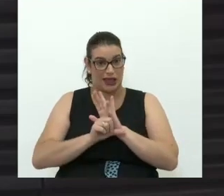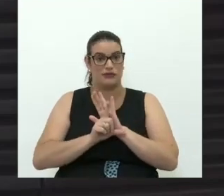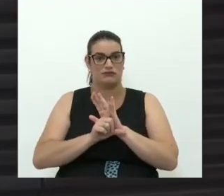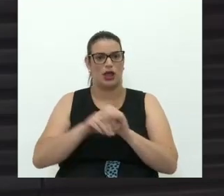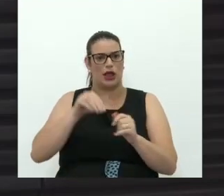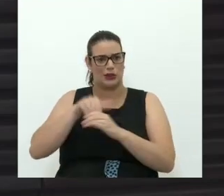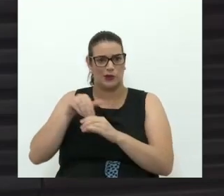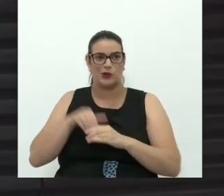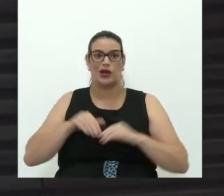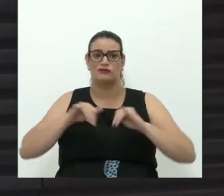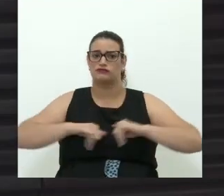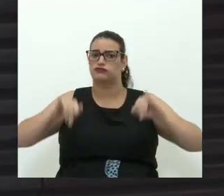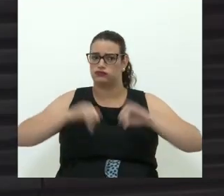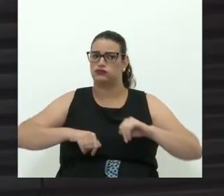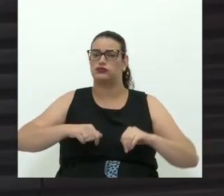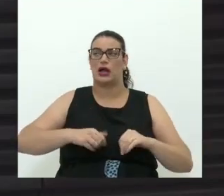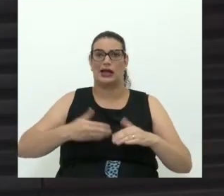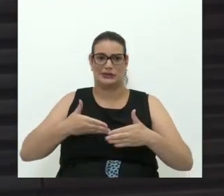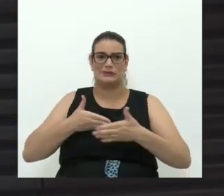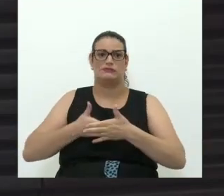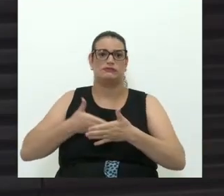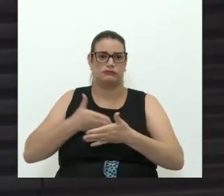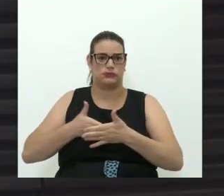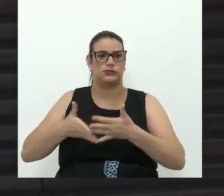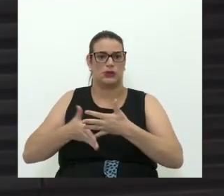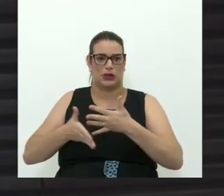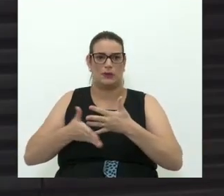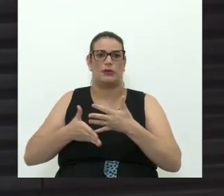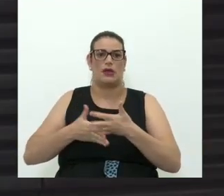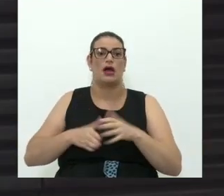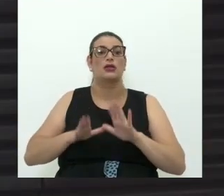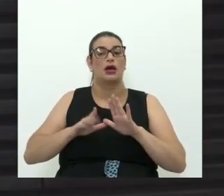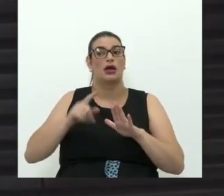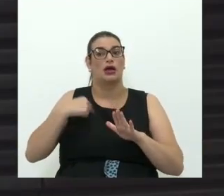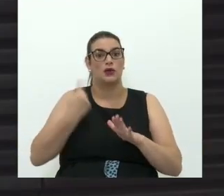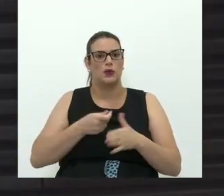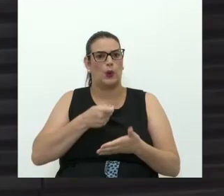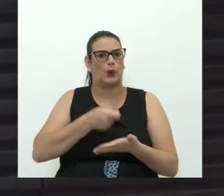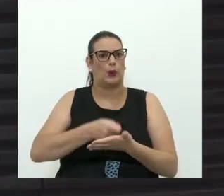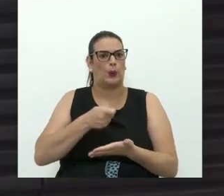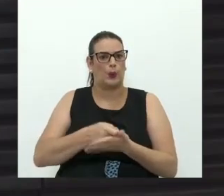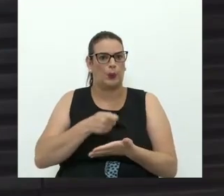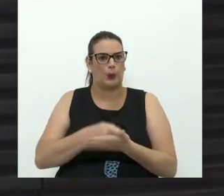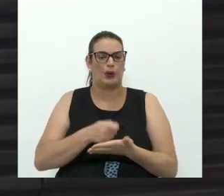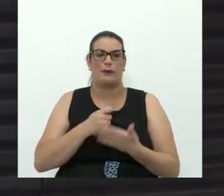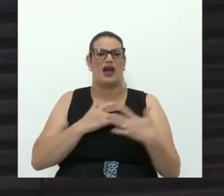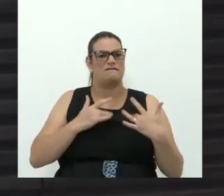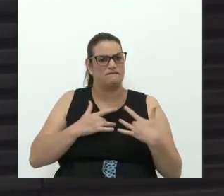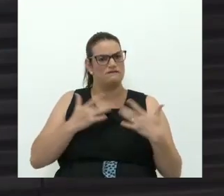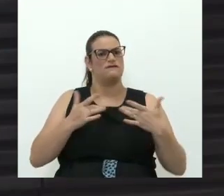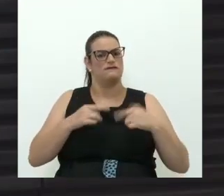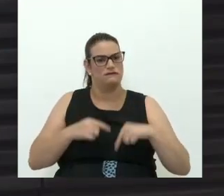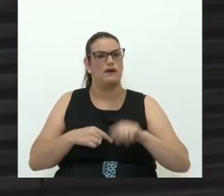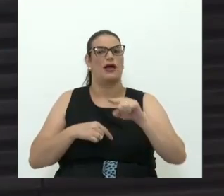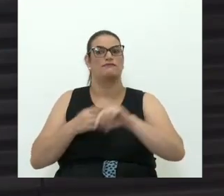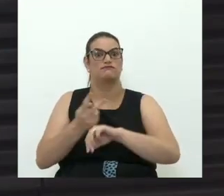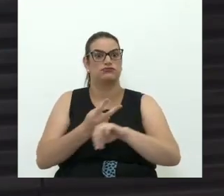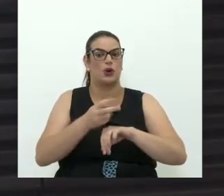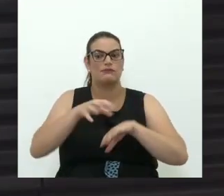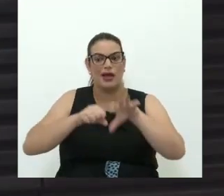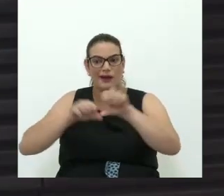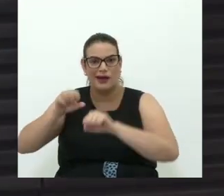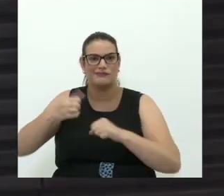ela é bastante restritiva o que nos obriga Às vezes a ser mais proativos diante dessa busca de